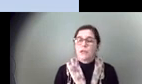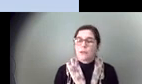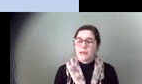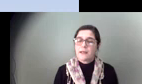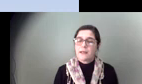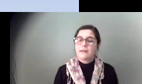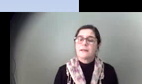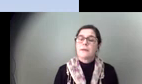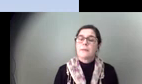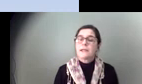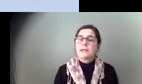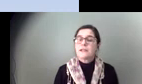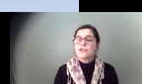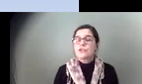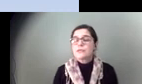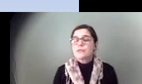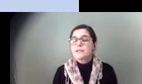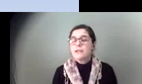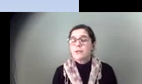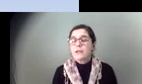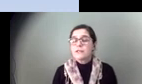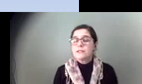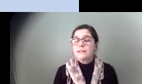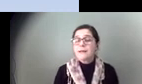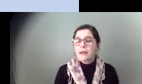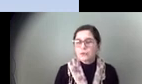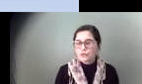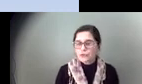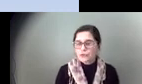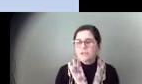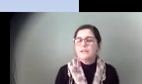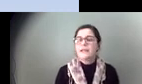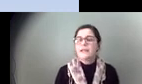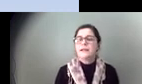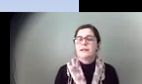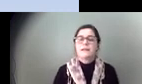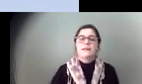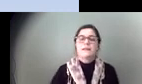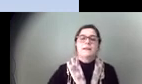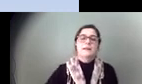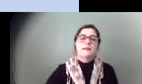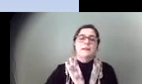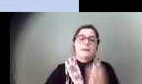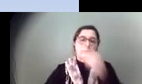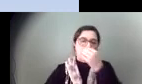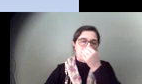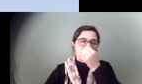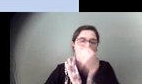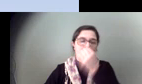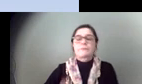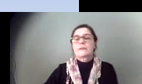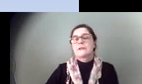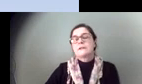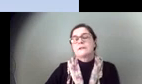organizada, dialogada, para que a gente consiga realmente ter dados, né?